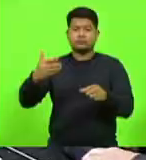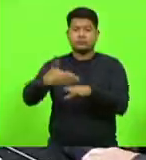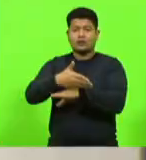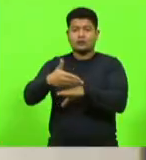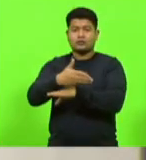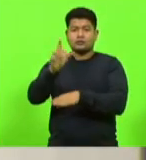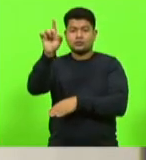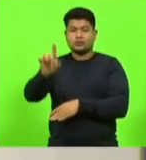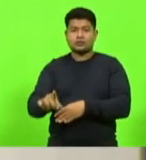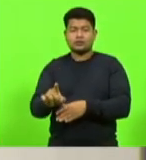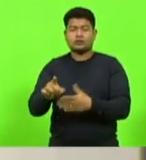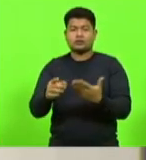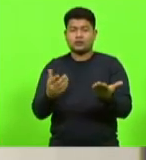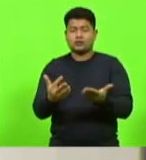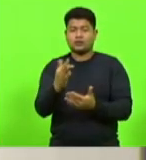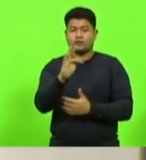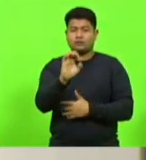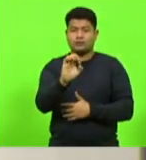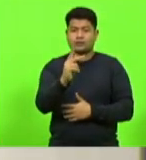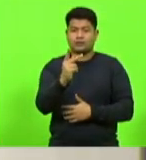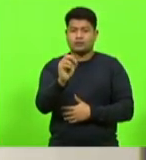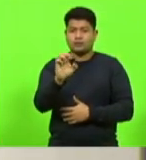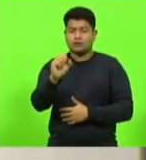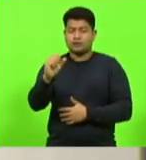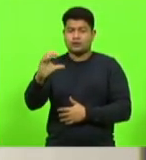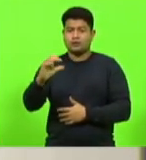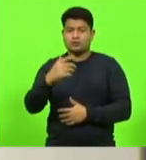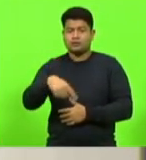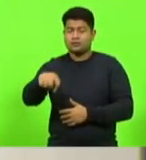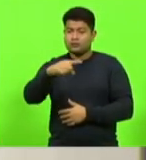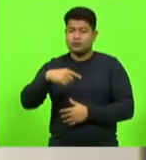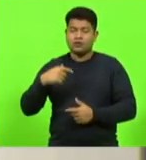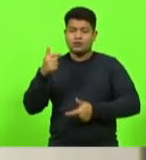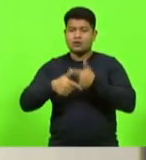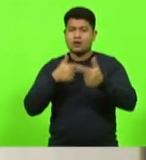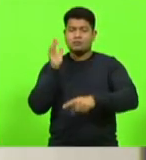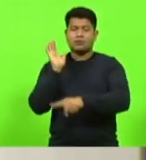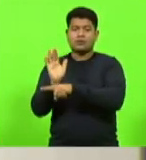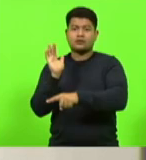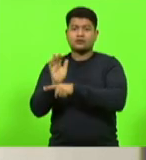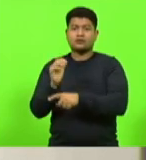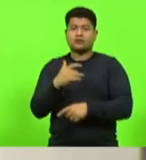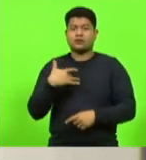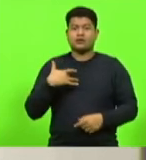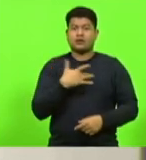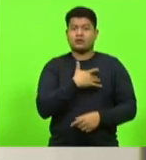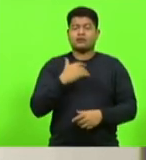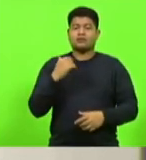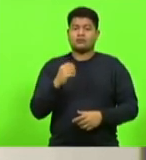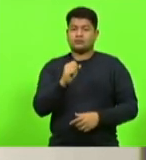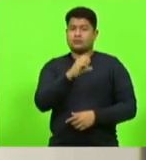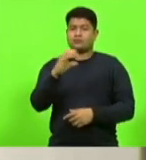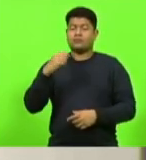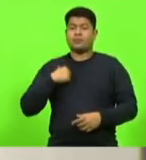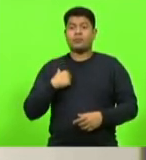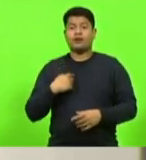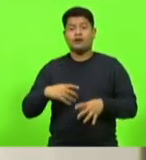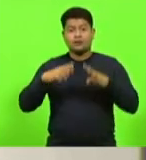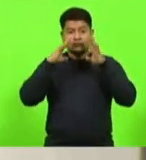pelo que vocês fazem pela saúde em Santa Catarina. Eu ouvi atentamente aqui os nossos deputados